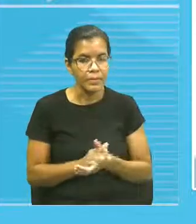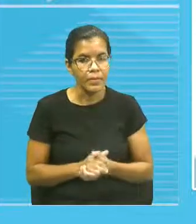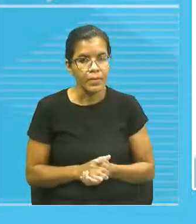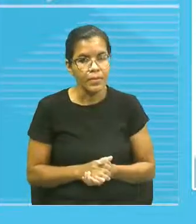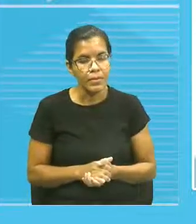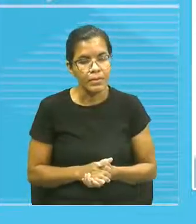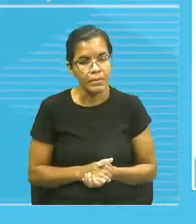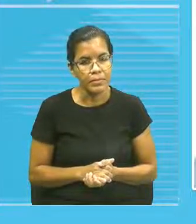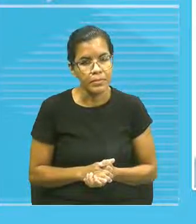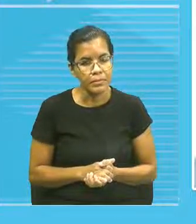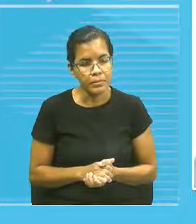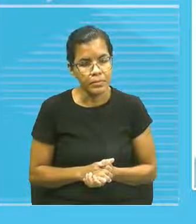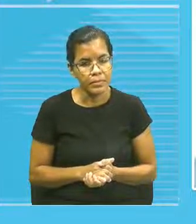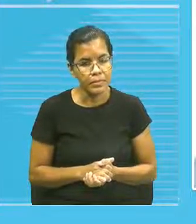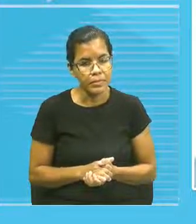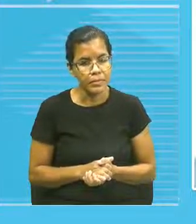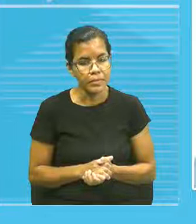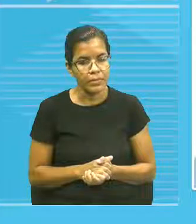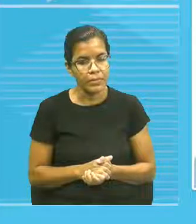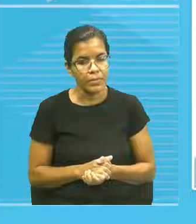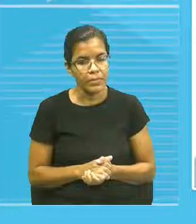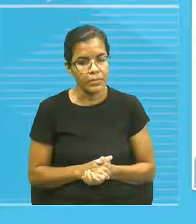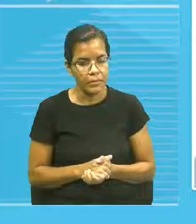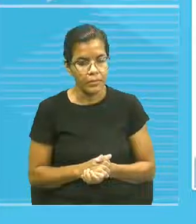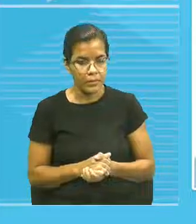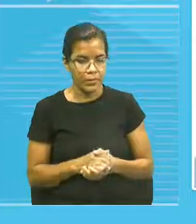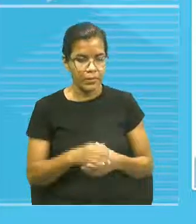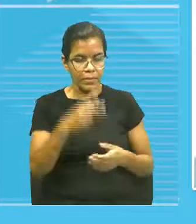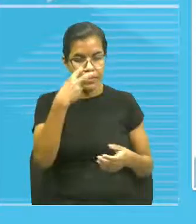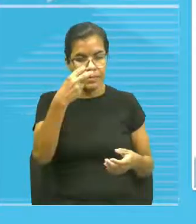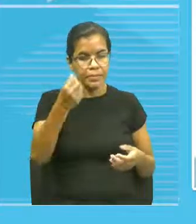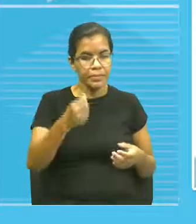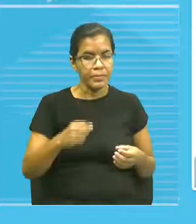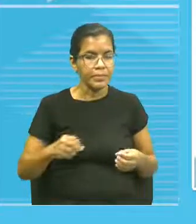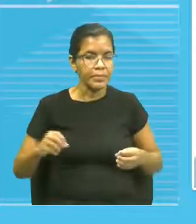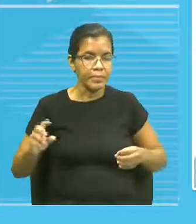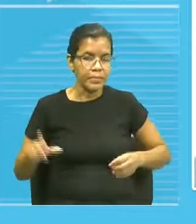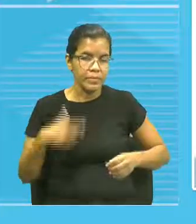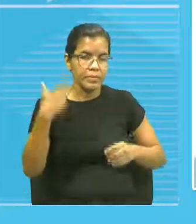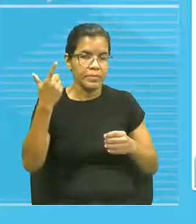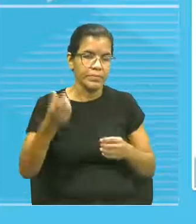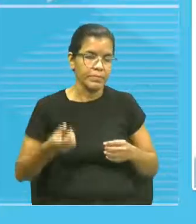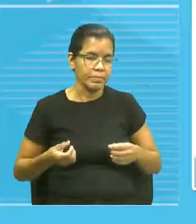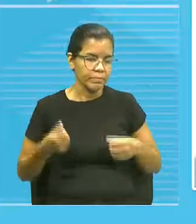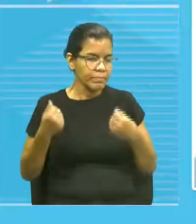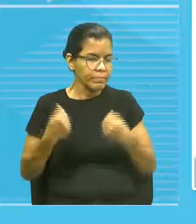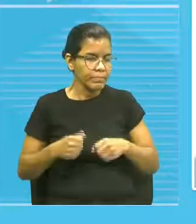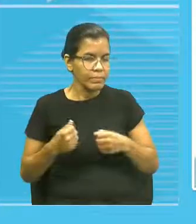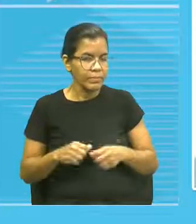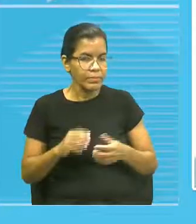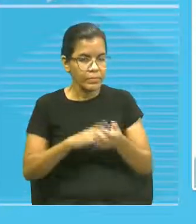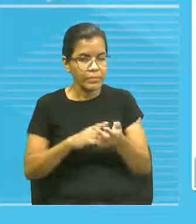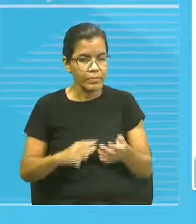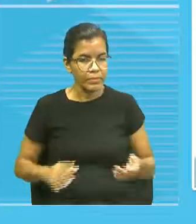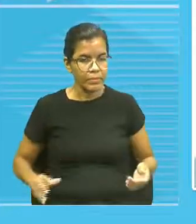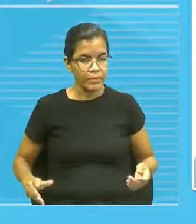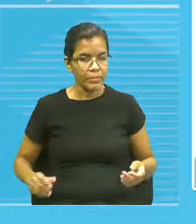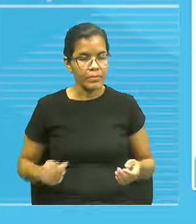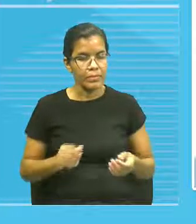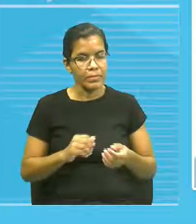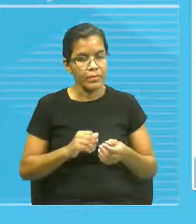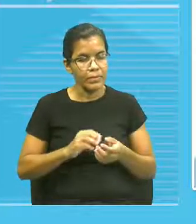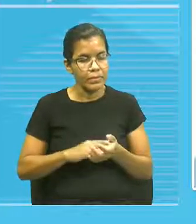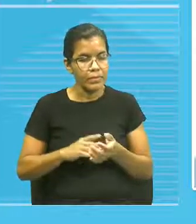2.600. Então, você vê que quanto mais intenso é a atividade, maior a